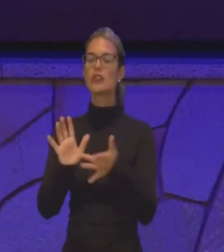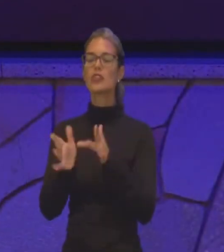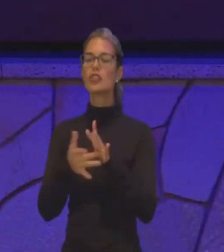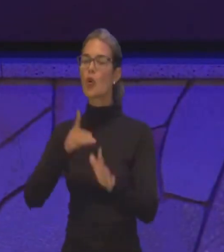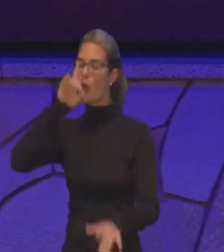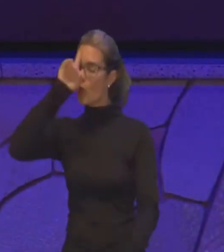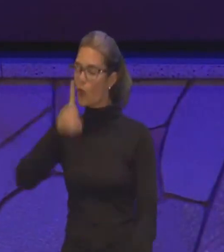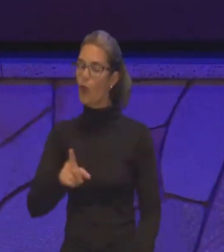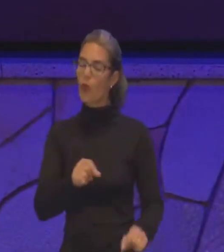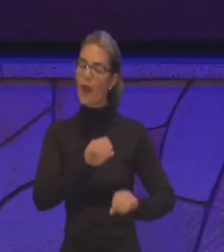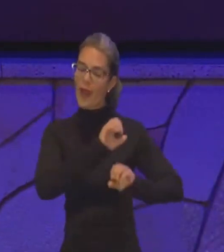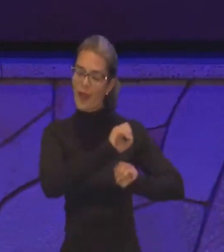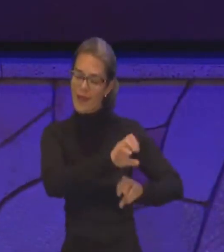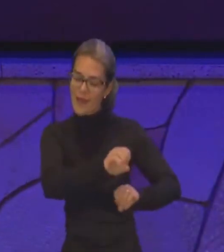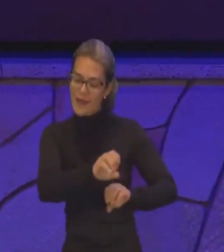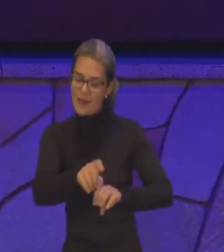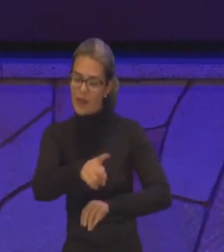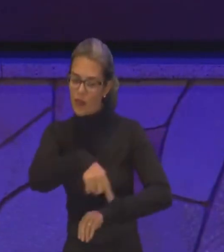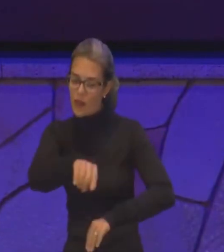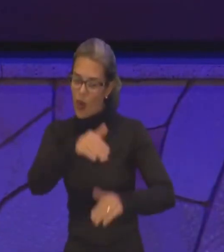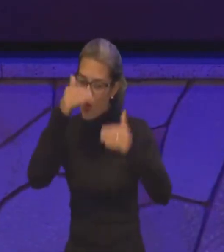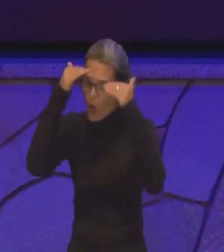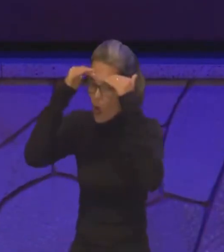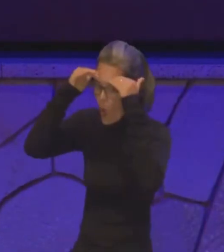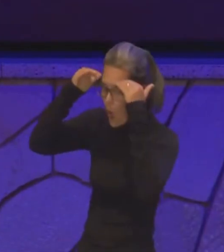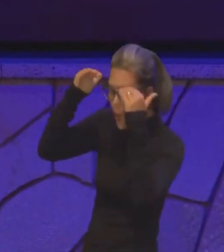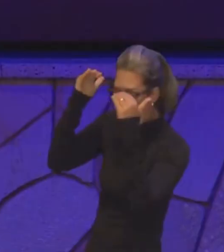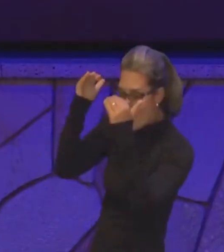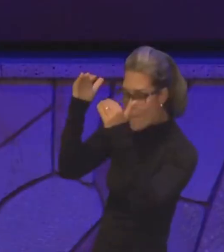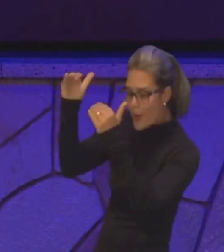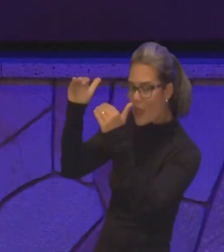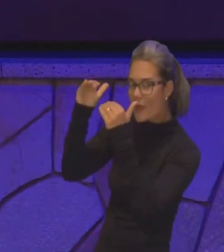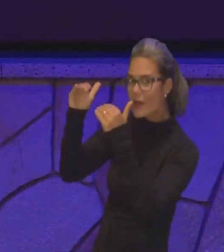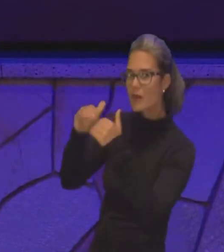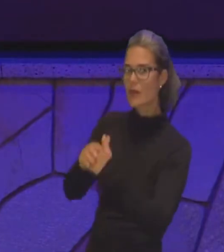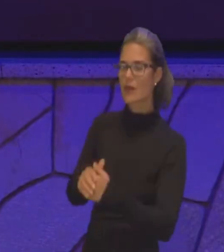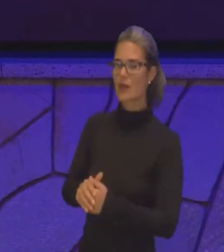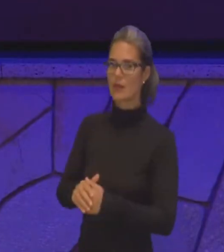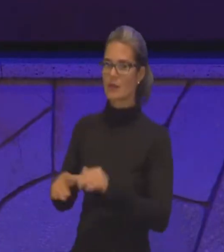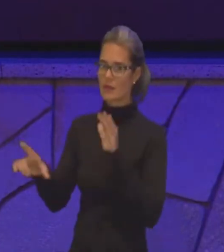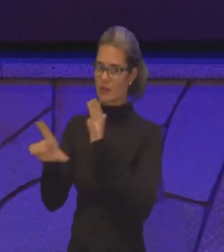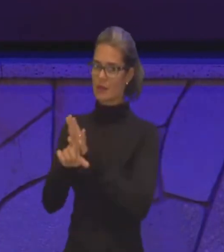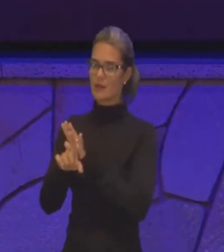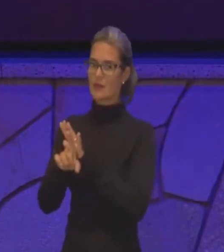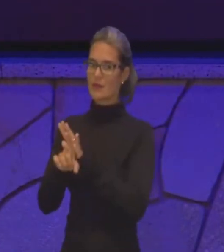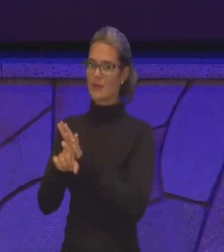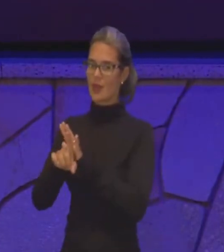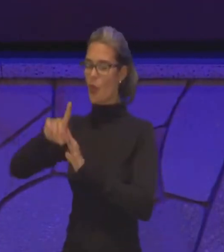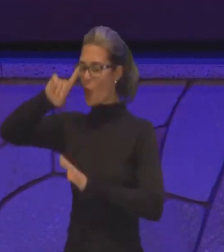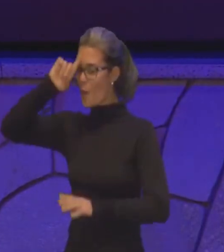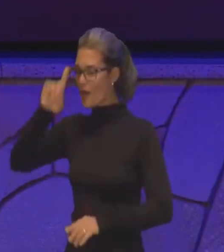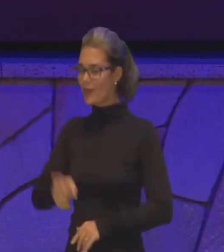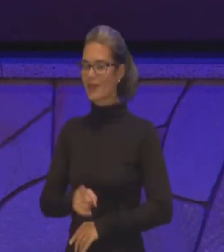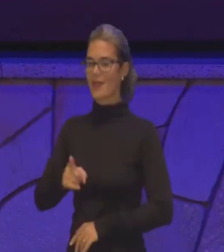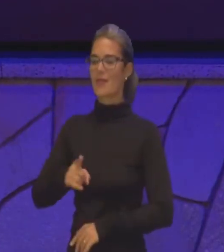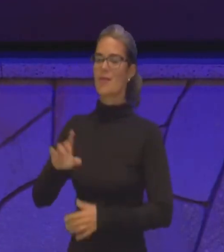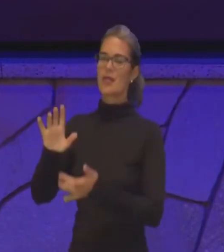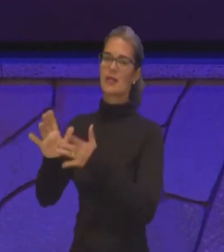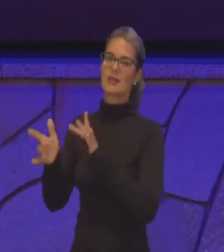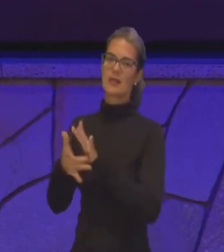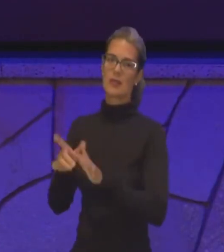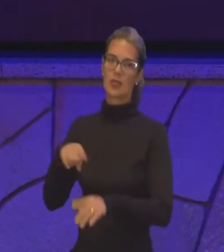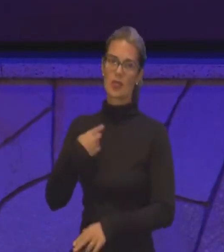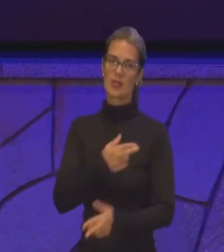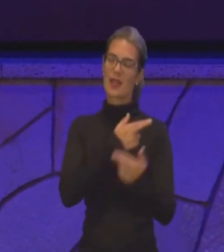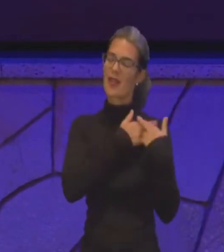ensinarmos as pessoas a obedecerem aos seus mandamentos. A nossa responsabilidade vai